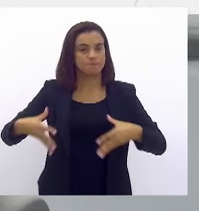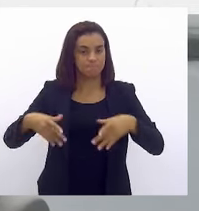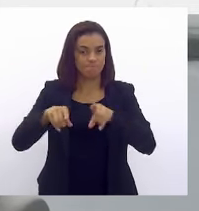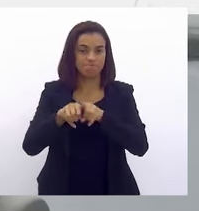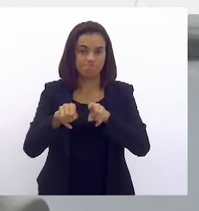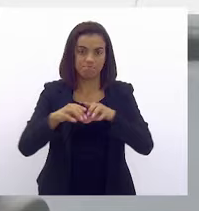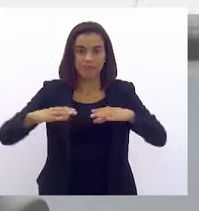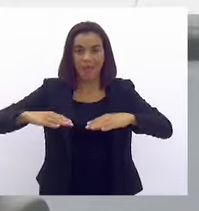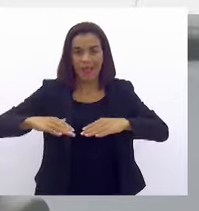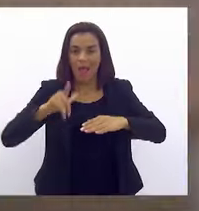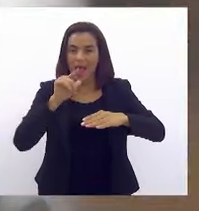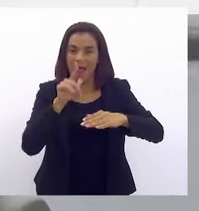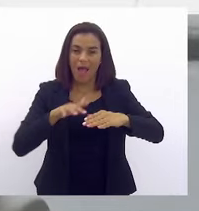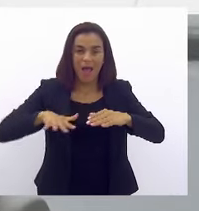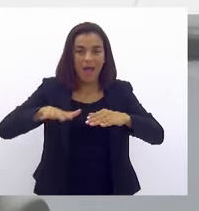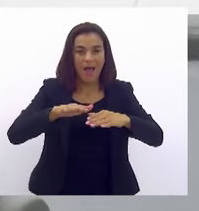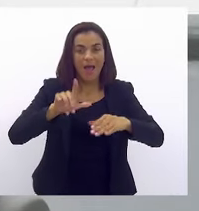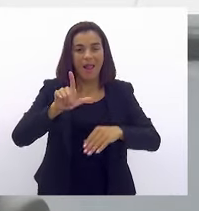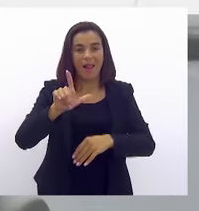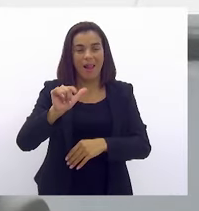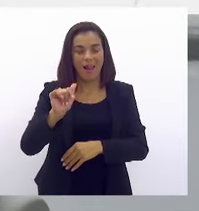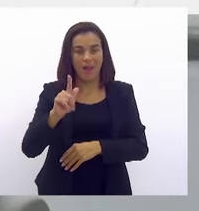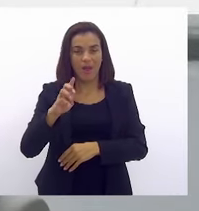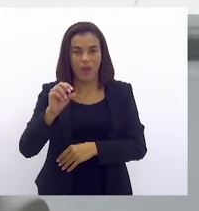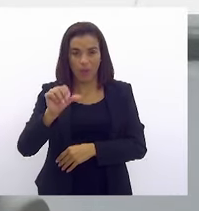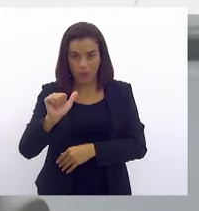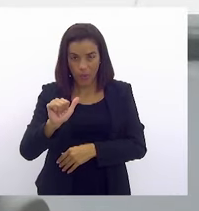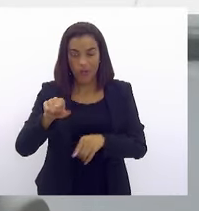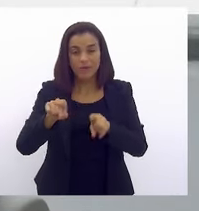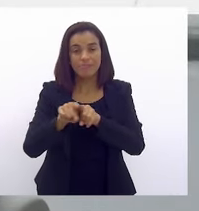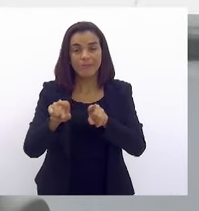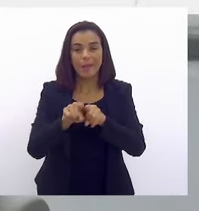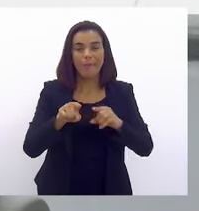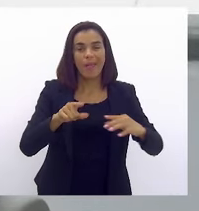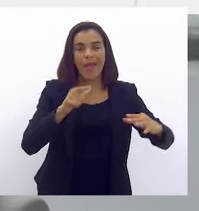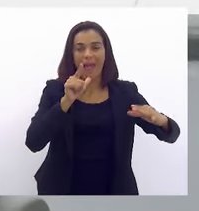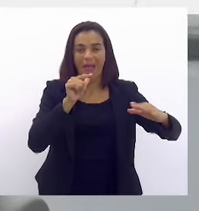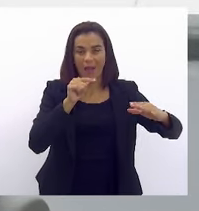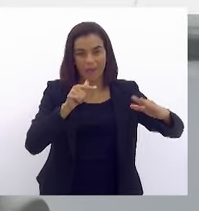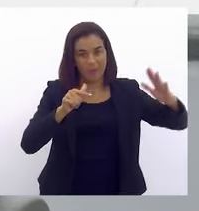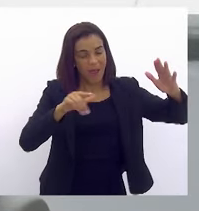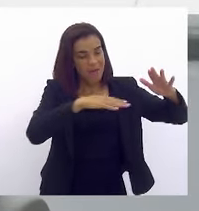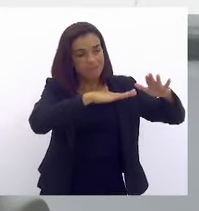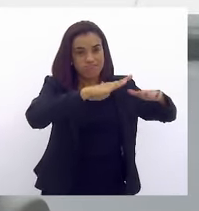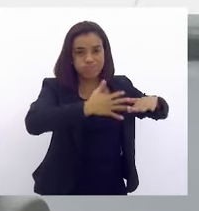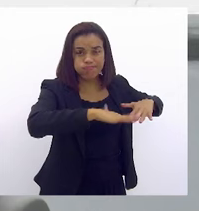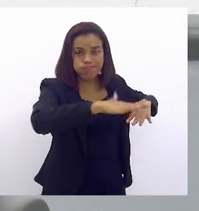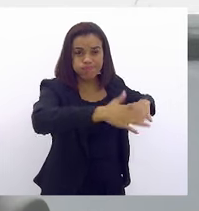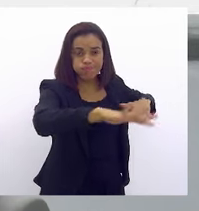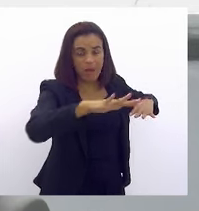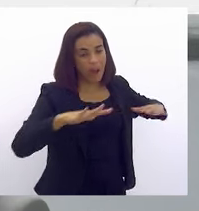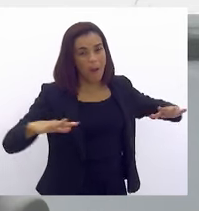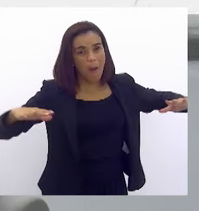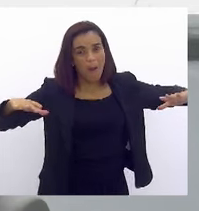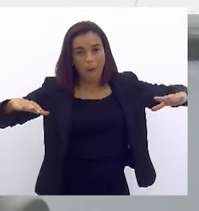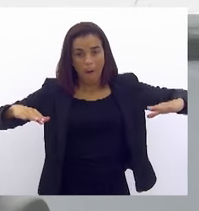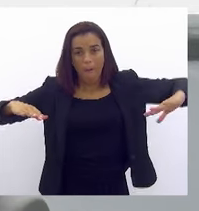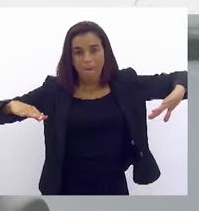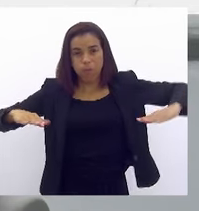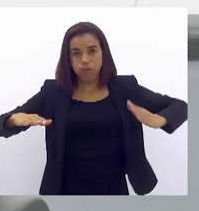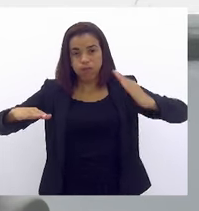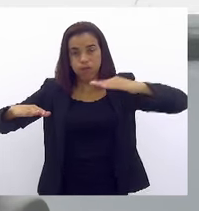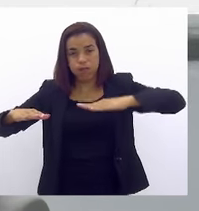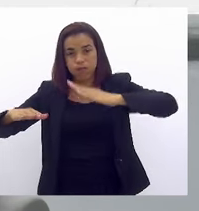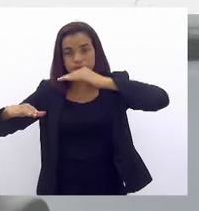lagoas, né, prejudica o nosso sistema lagunar aqui, que é importantíssimo e é histórico para a cidade de Maricá.